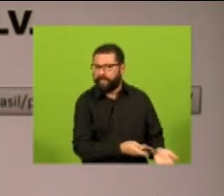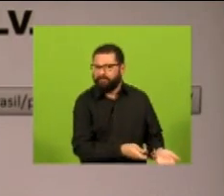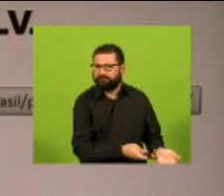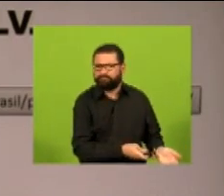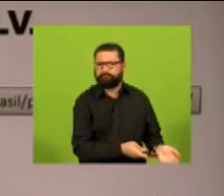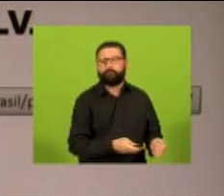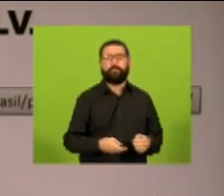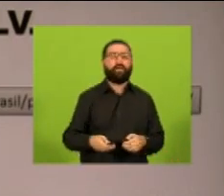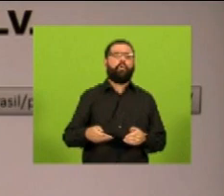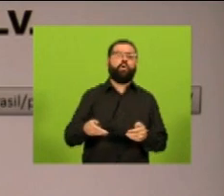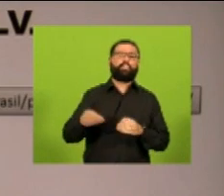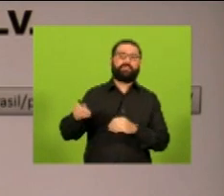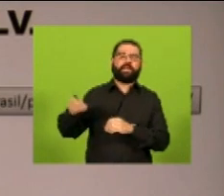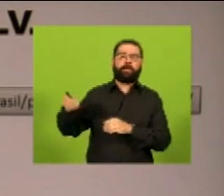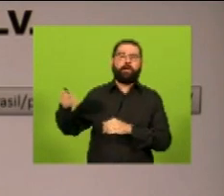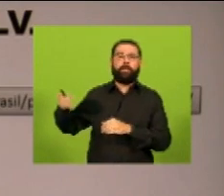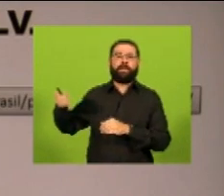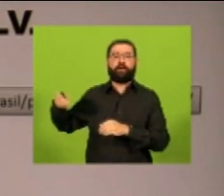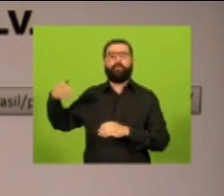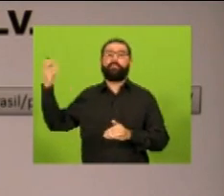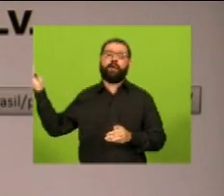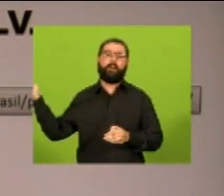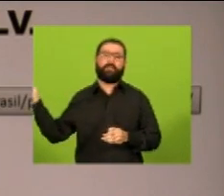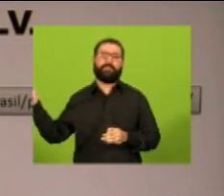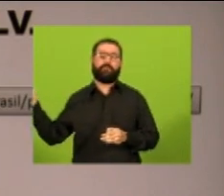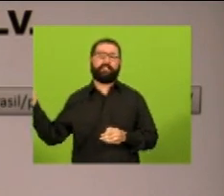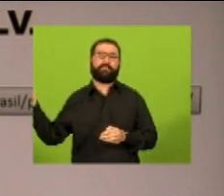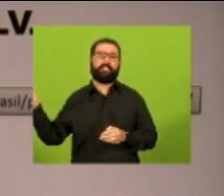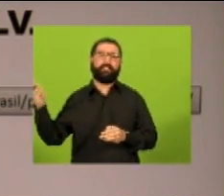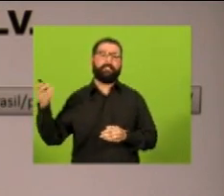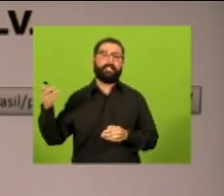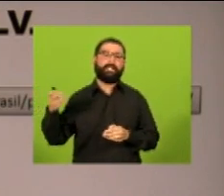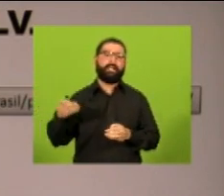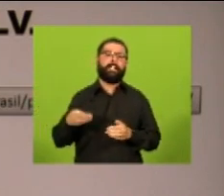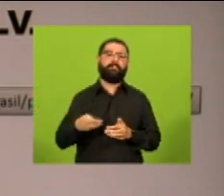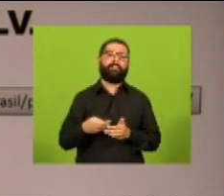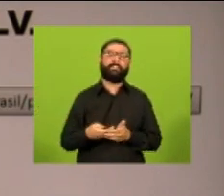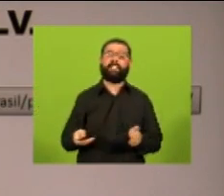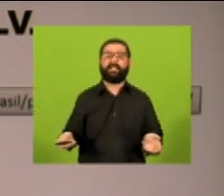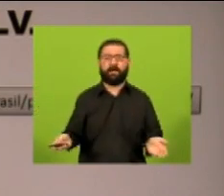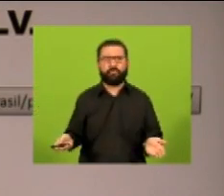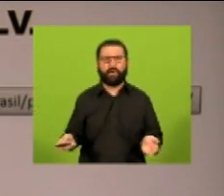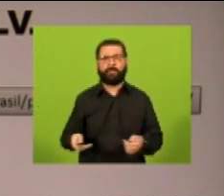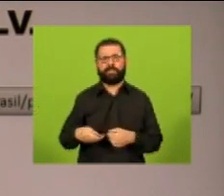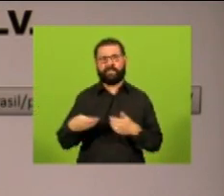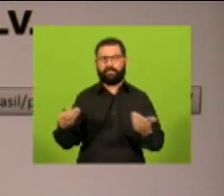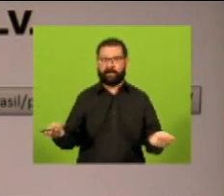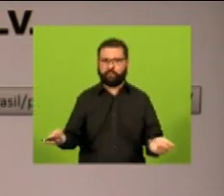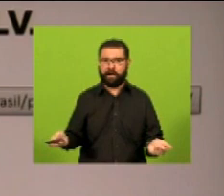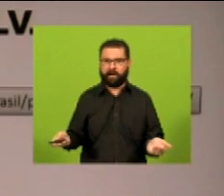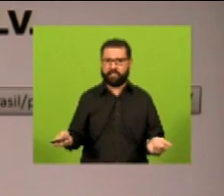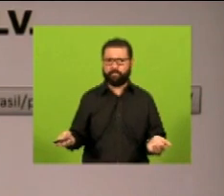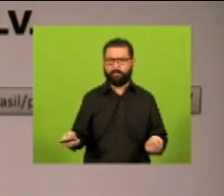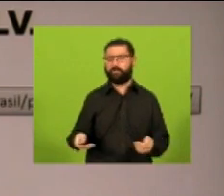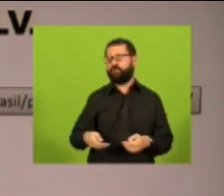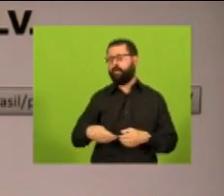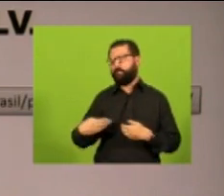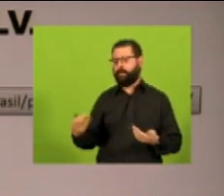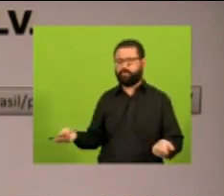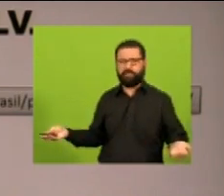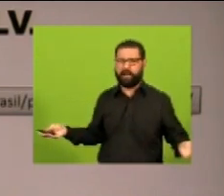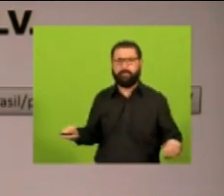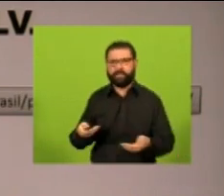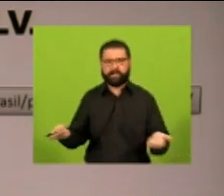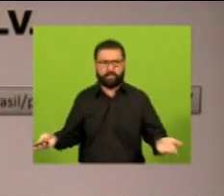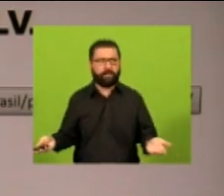vai entupir, ou se você trabalhar com uma pressão muito maior do que a estabelecida, né, ele vai desgastar muito rápido, você vai ter que ficar trocando aqueles bicos